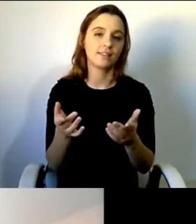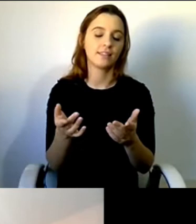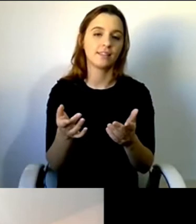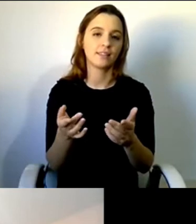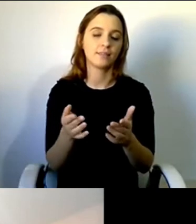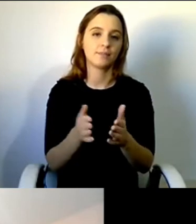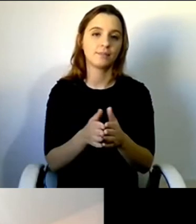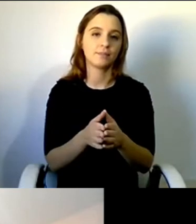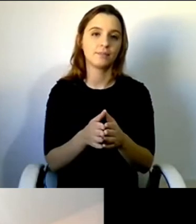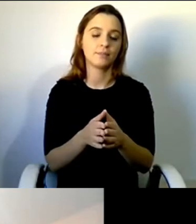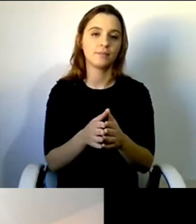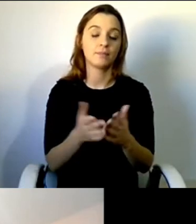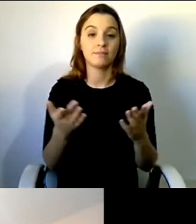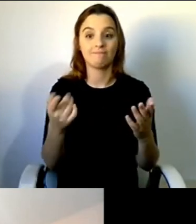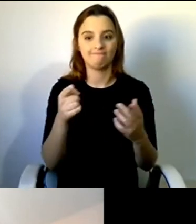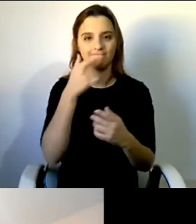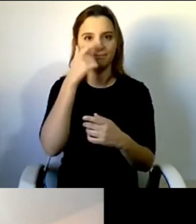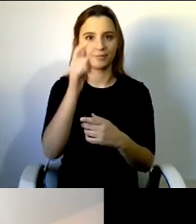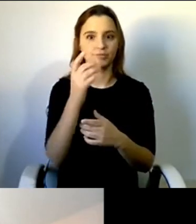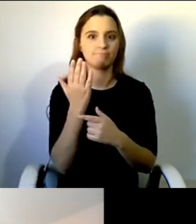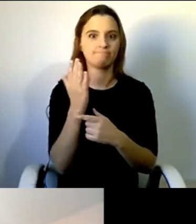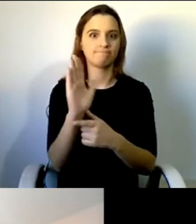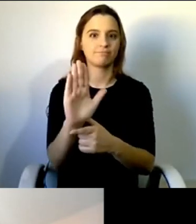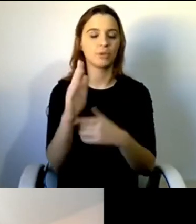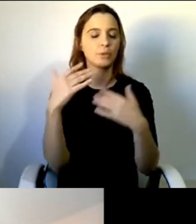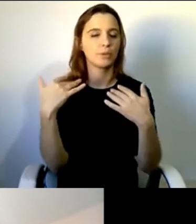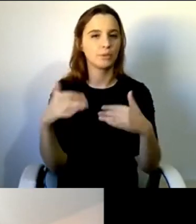tem sido exemplar na sua atividade.